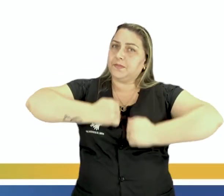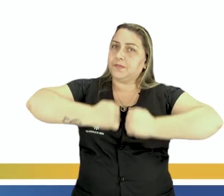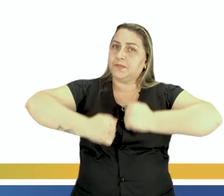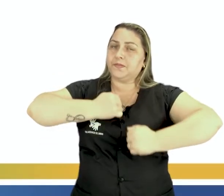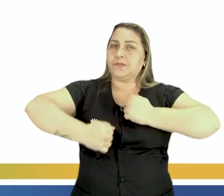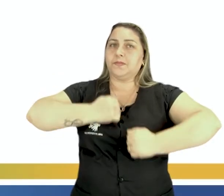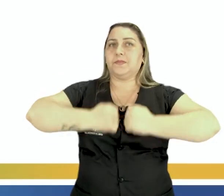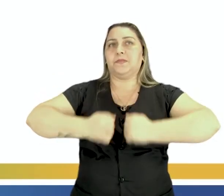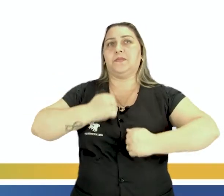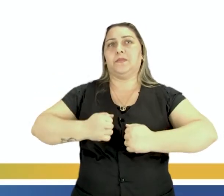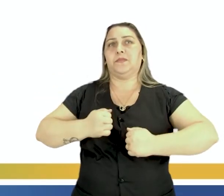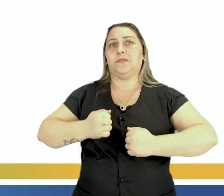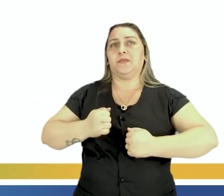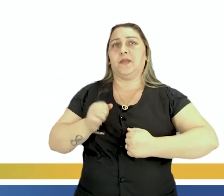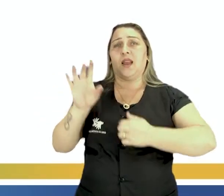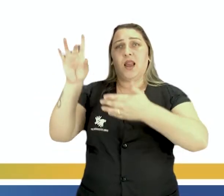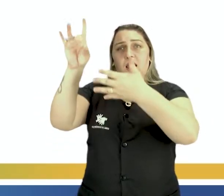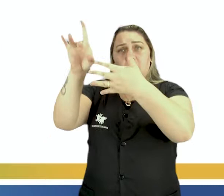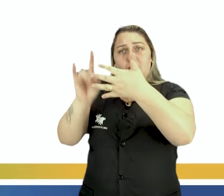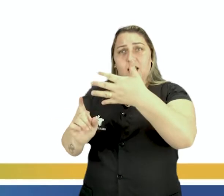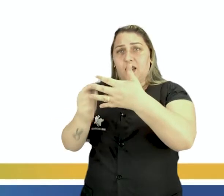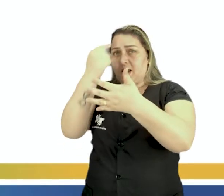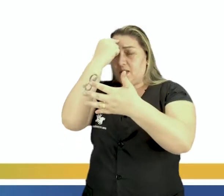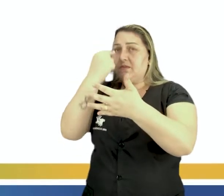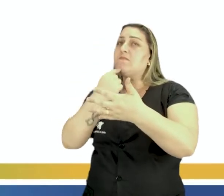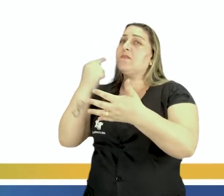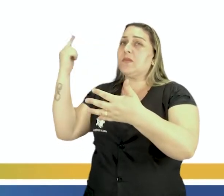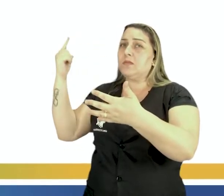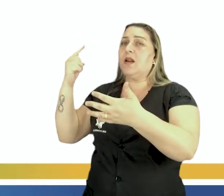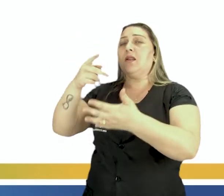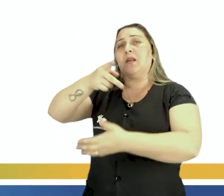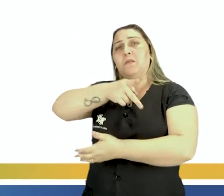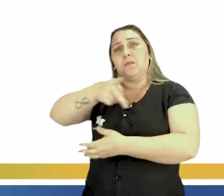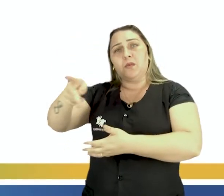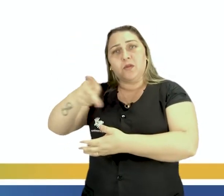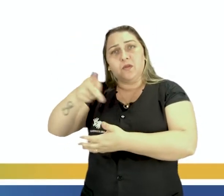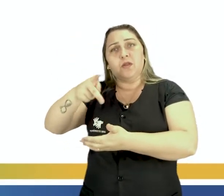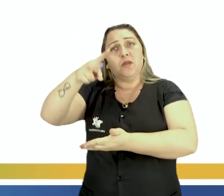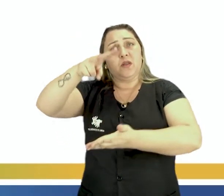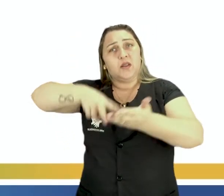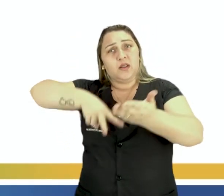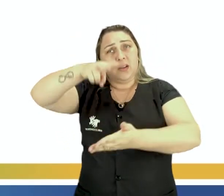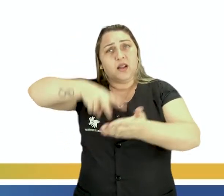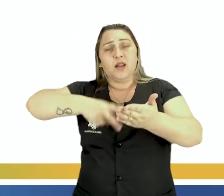banho. Esse have a shower, pessoal, vocês podem substituir o verbo have também